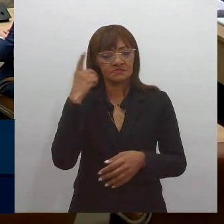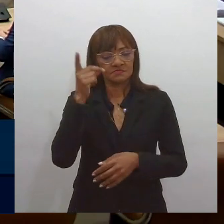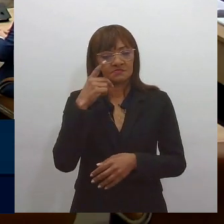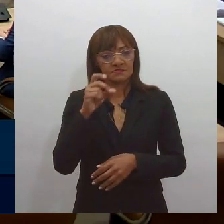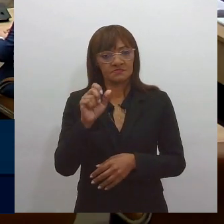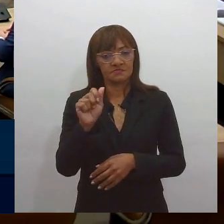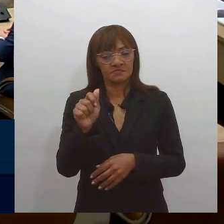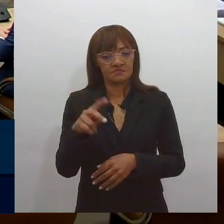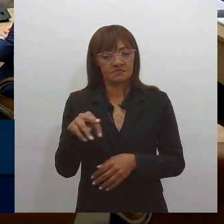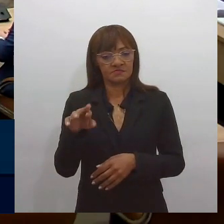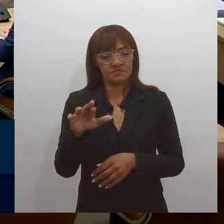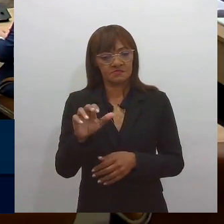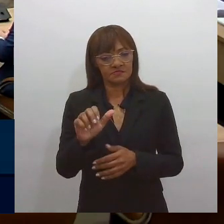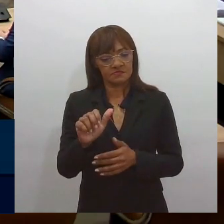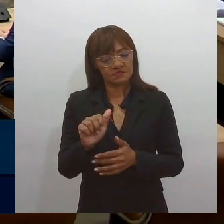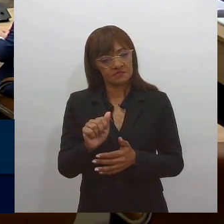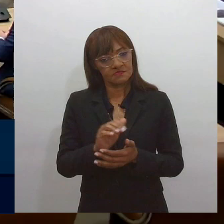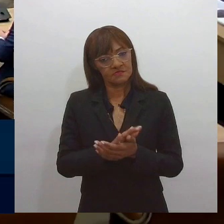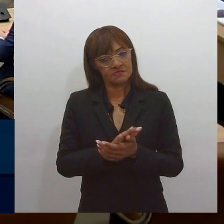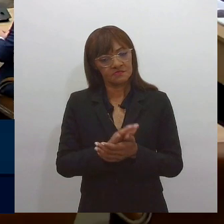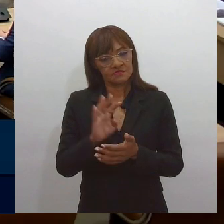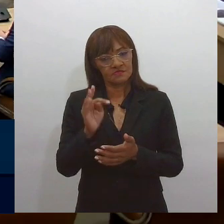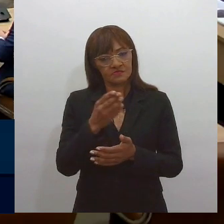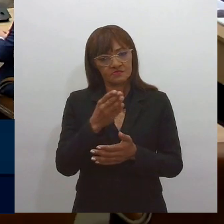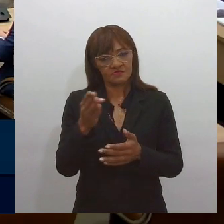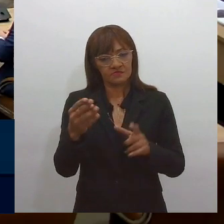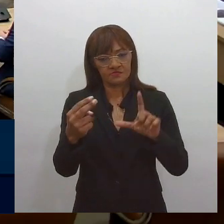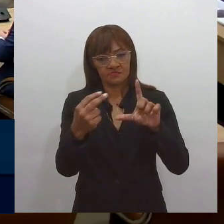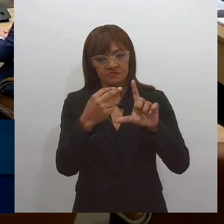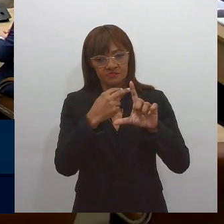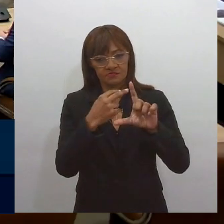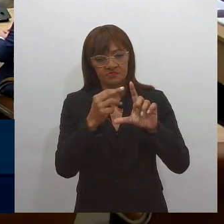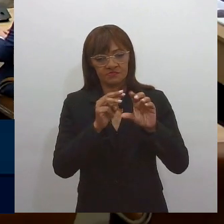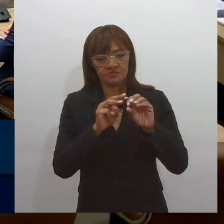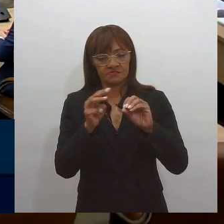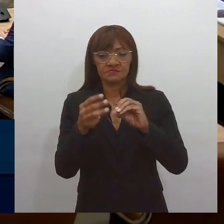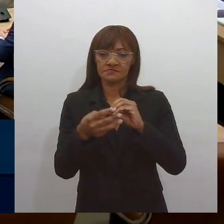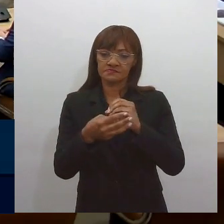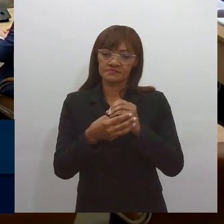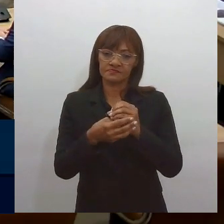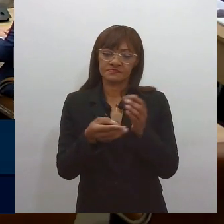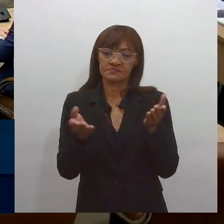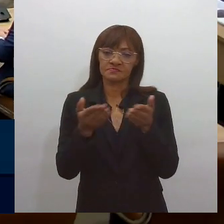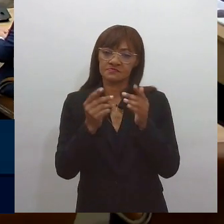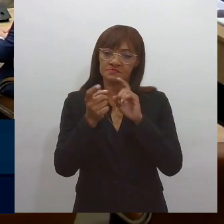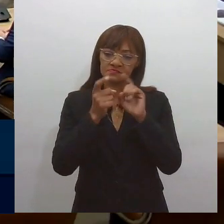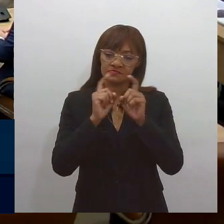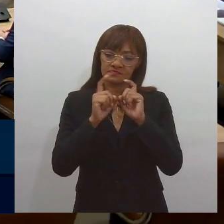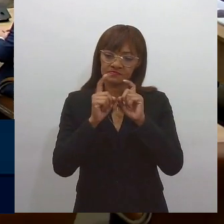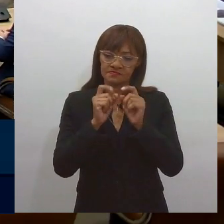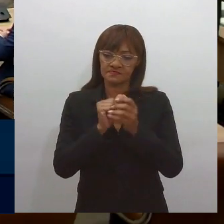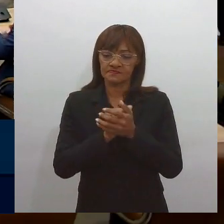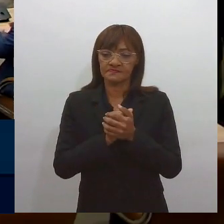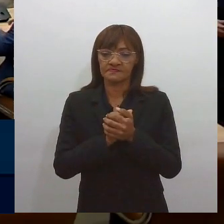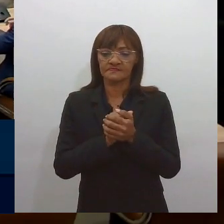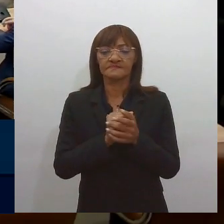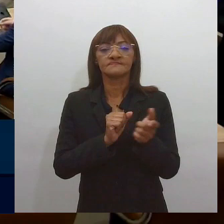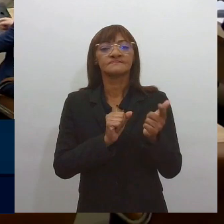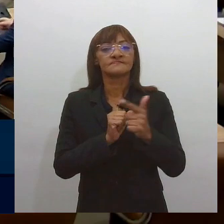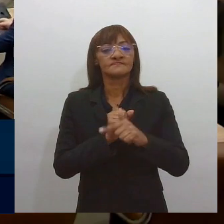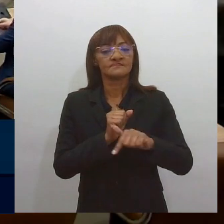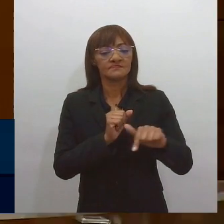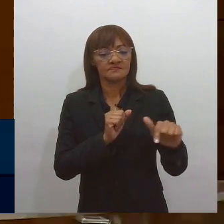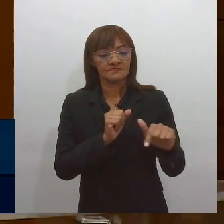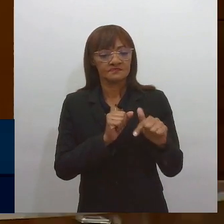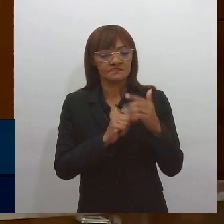ales ocupo o pequeno expediente colegas deputados mais uma vez aqui para fazer uma cobrança ao secretário de